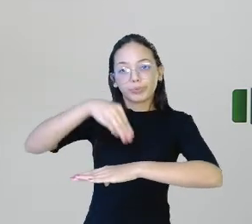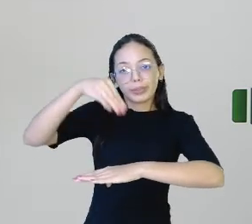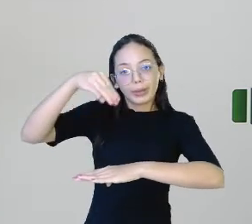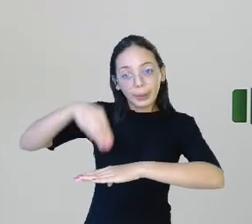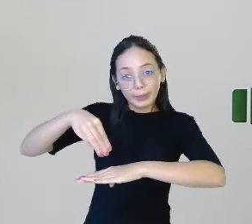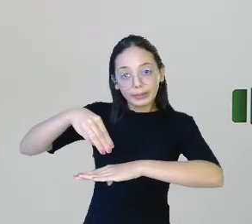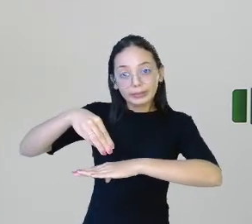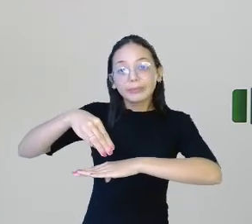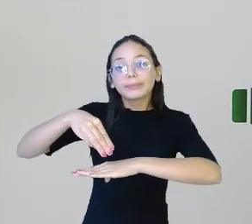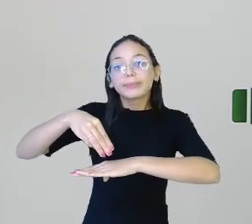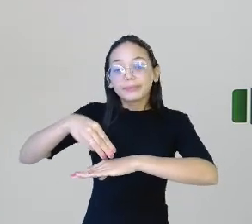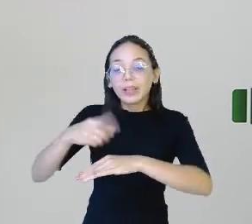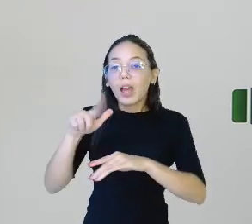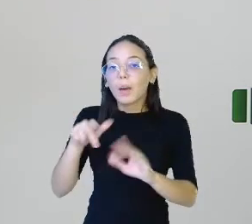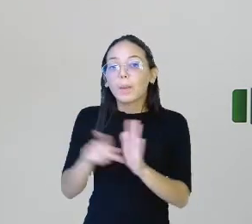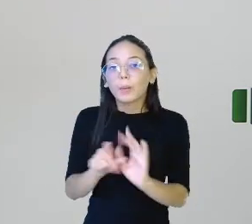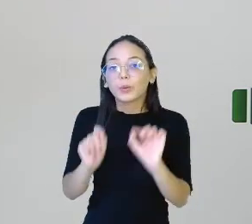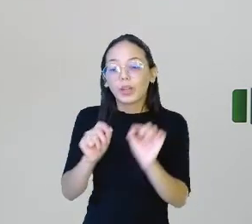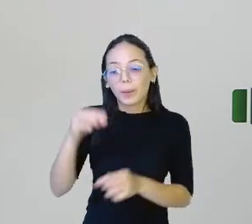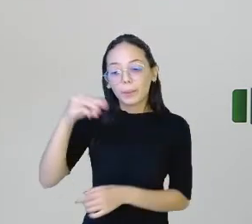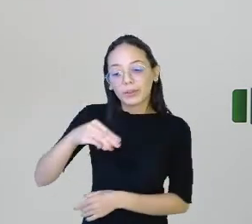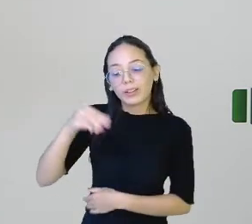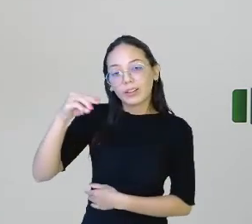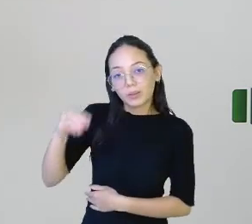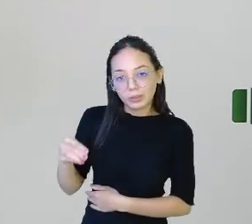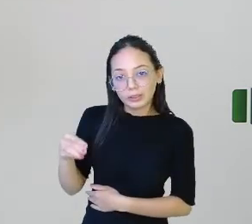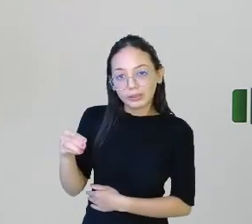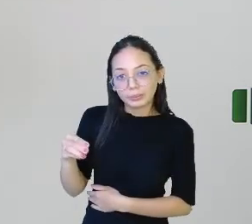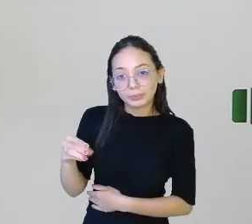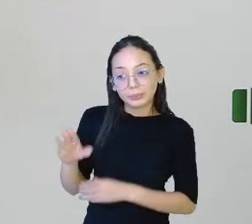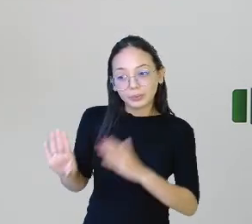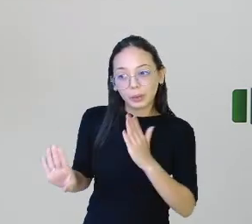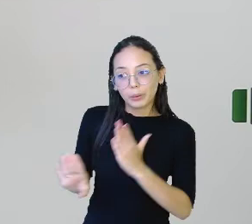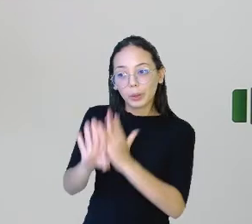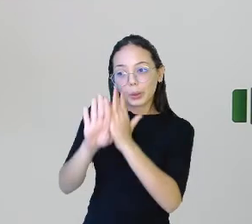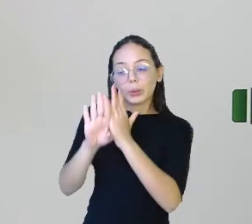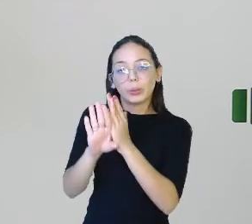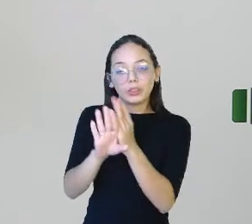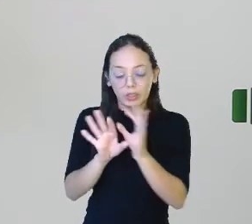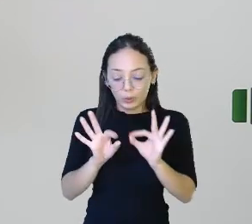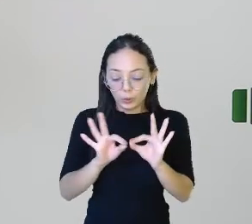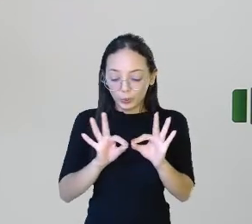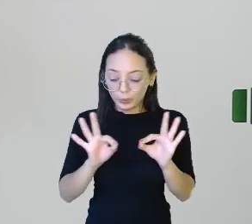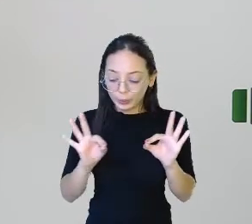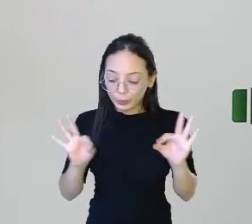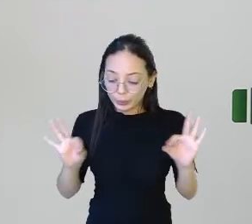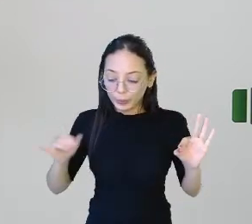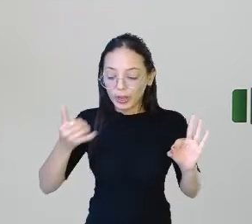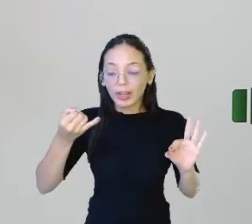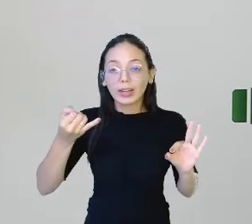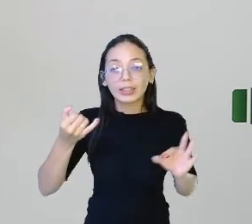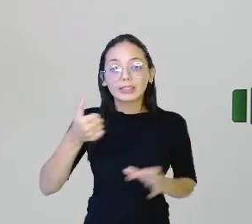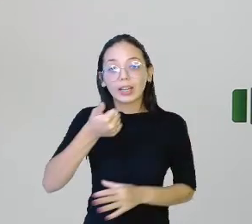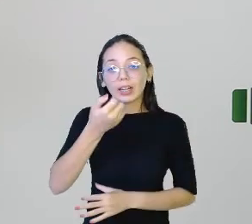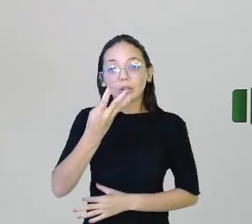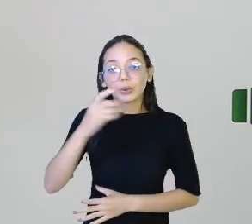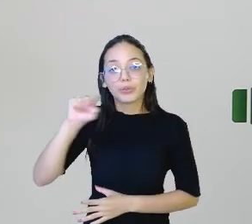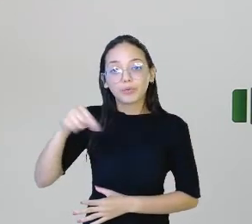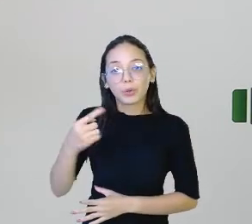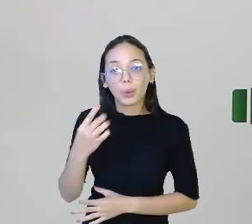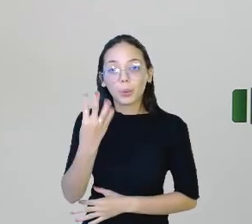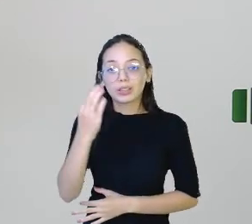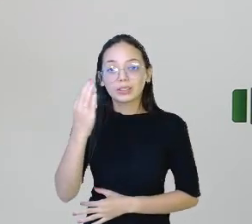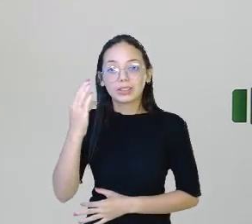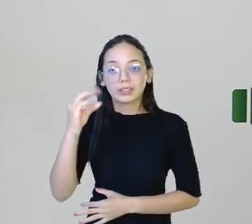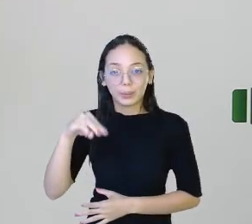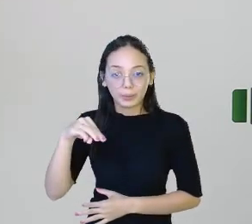que no meu caso são os milímetros. Aqui eu encontrei o tamanho da minha caneta, 14 centímetros e